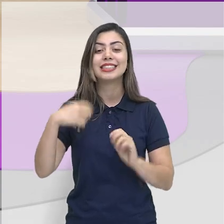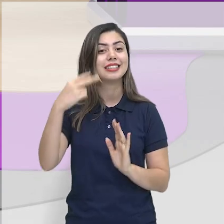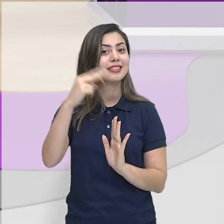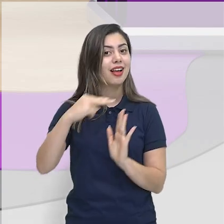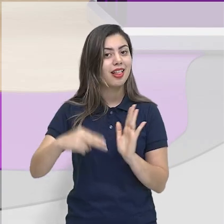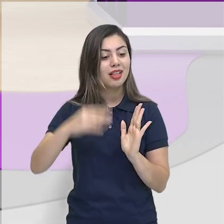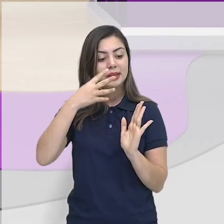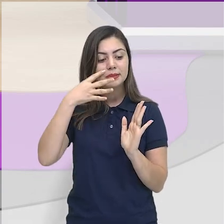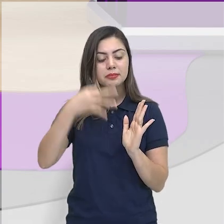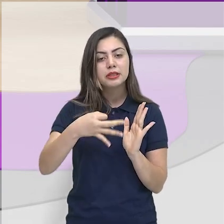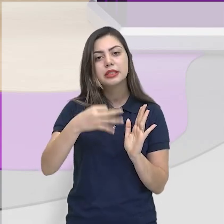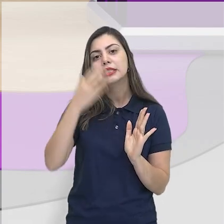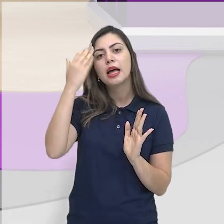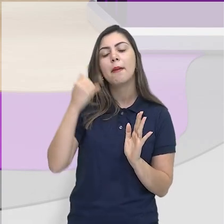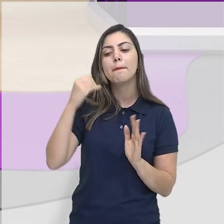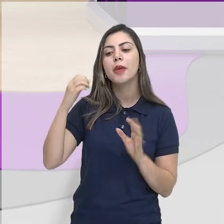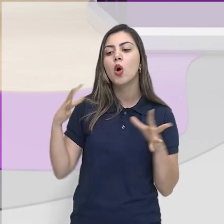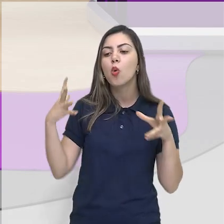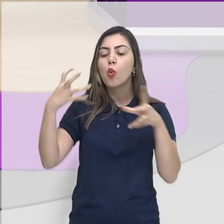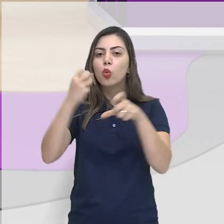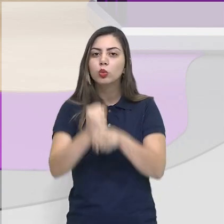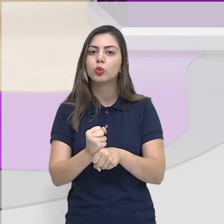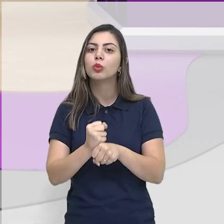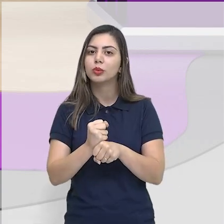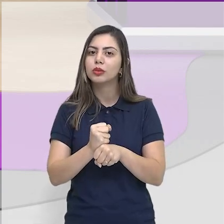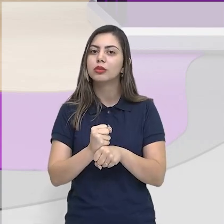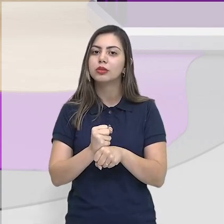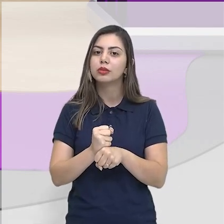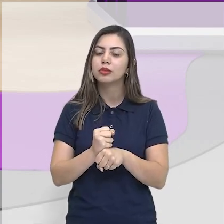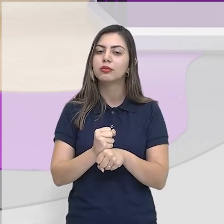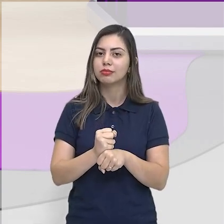tem que saber quem é o todo e